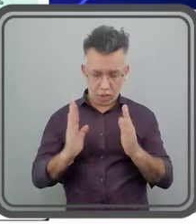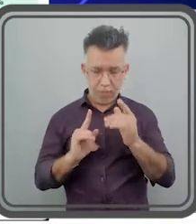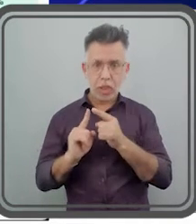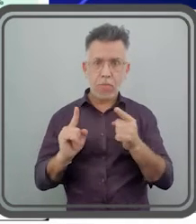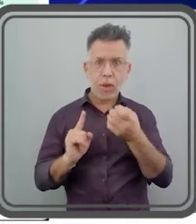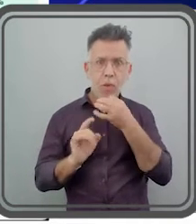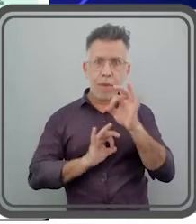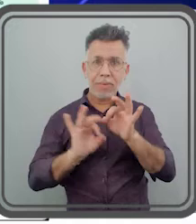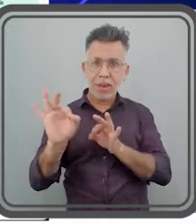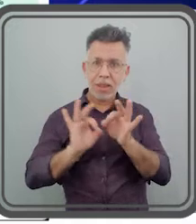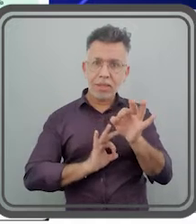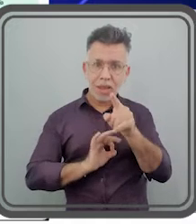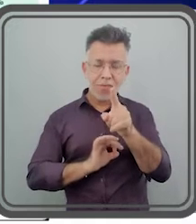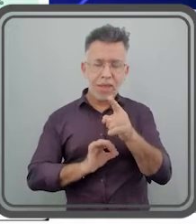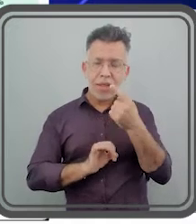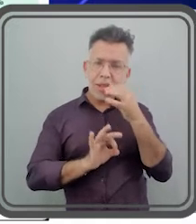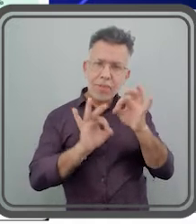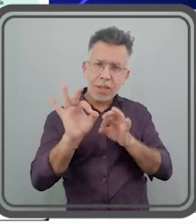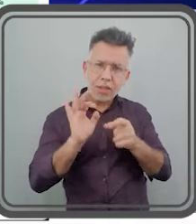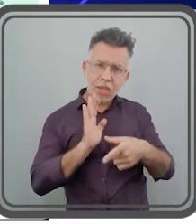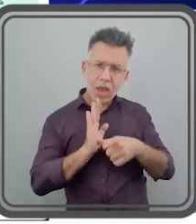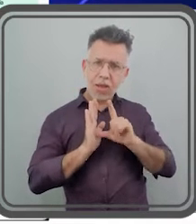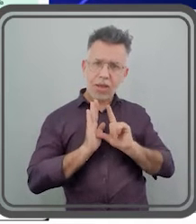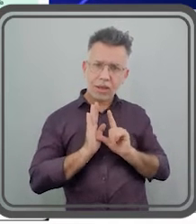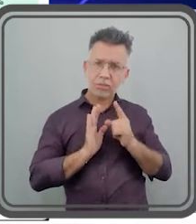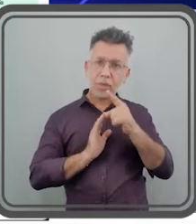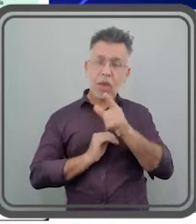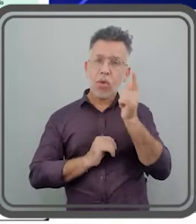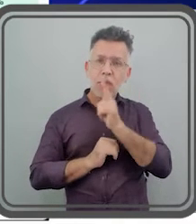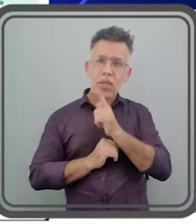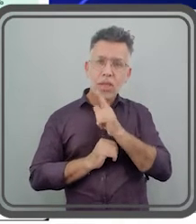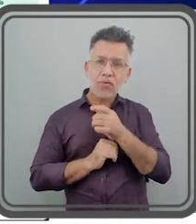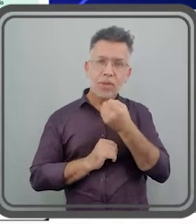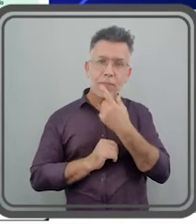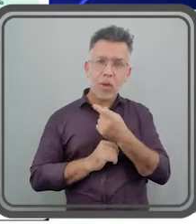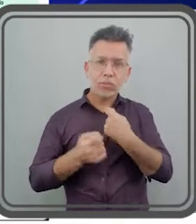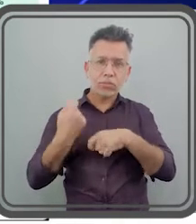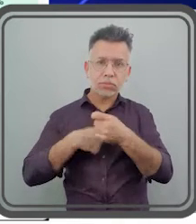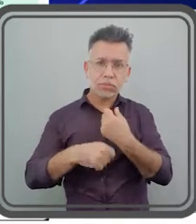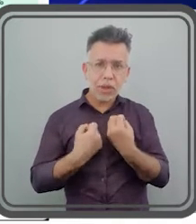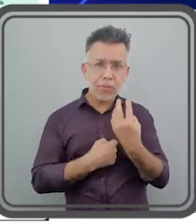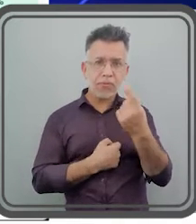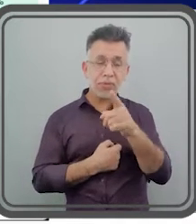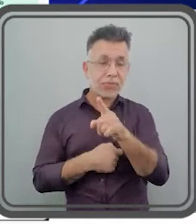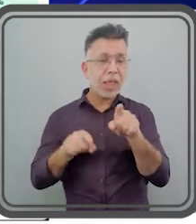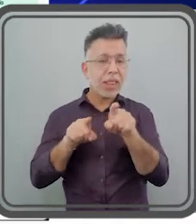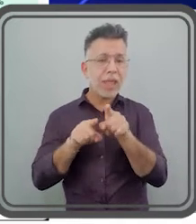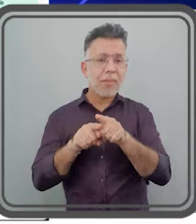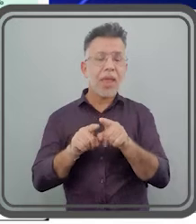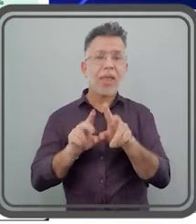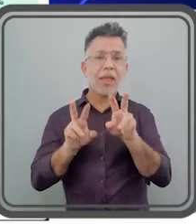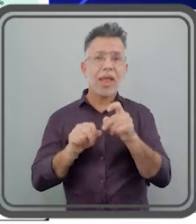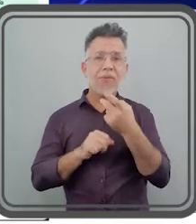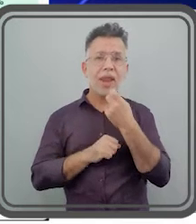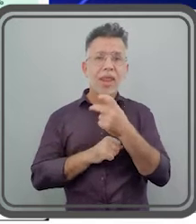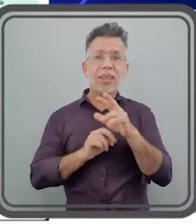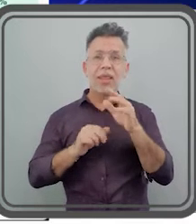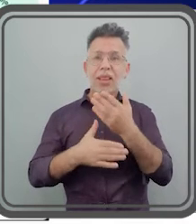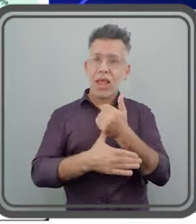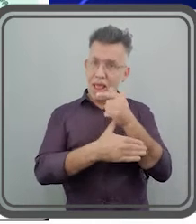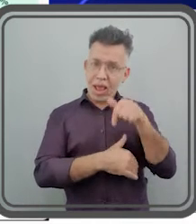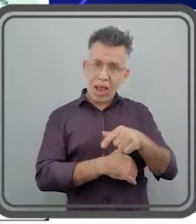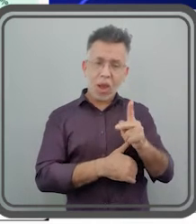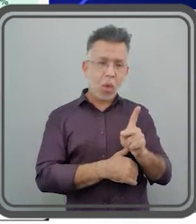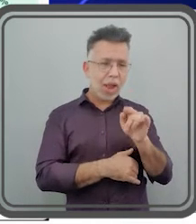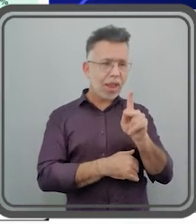médico né as pessoas querem viajar e planejar com antecedência Talvez consiga fazer bons negócios e a vantagem frente da câmera de um pouco do caraca que